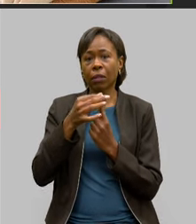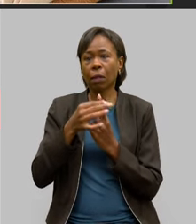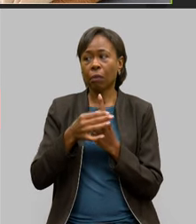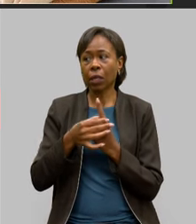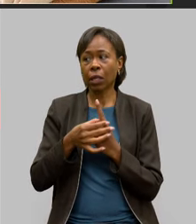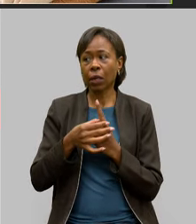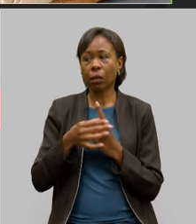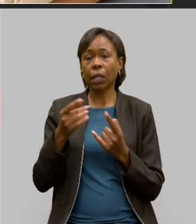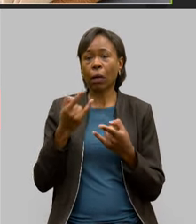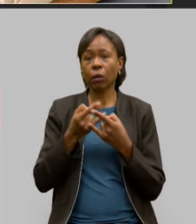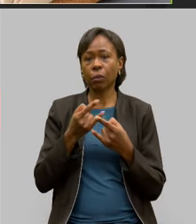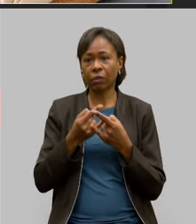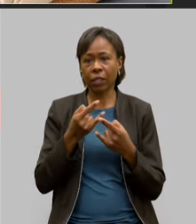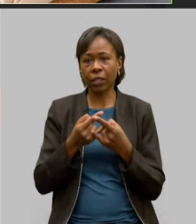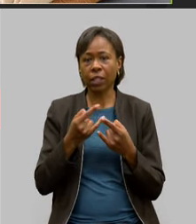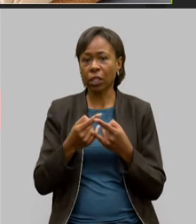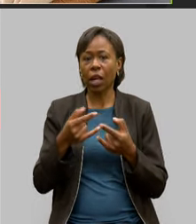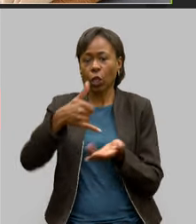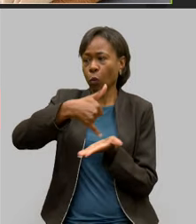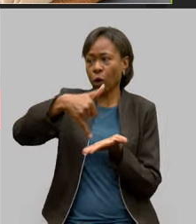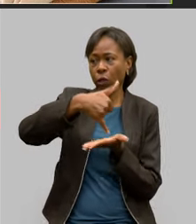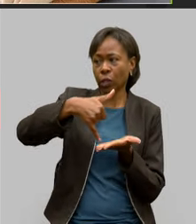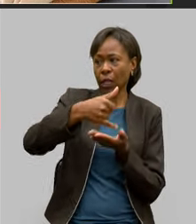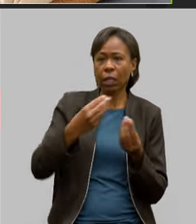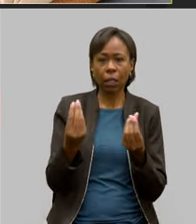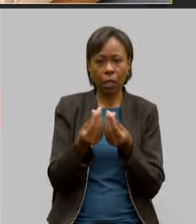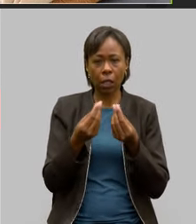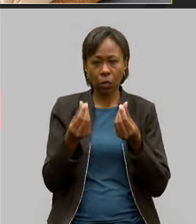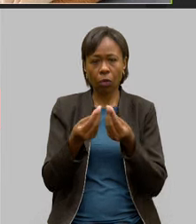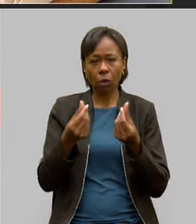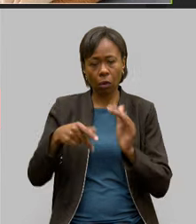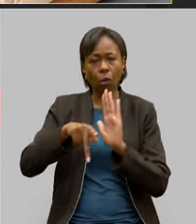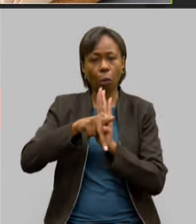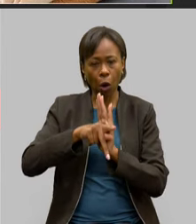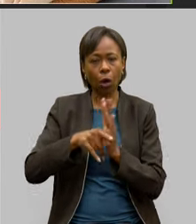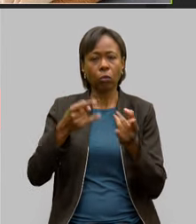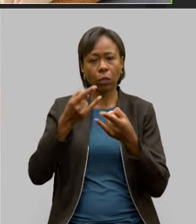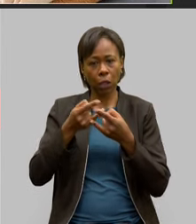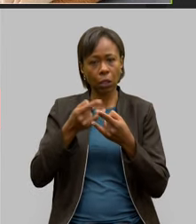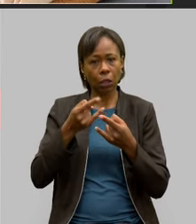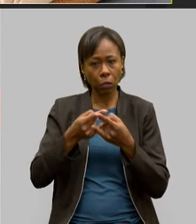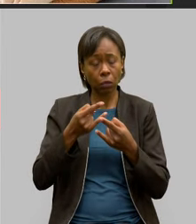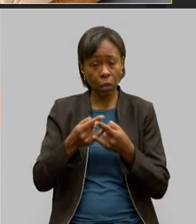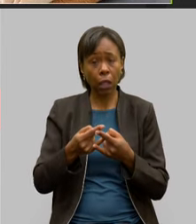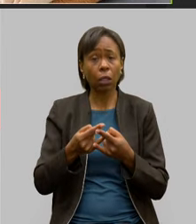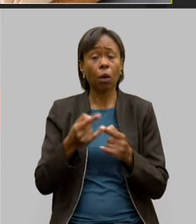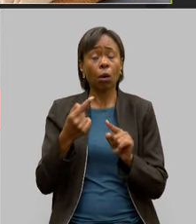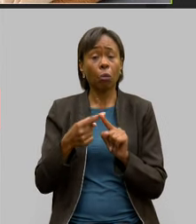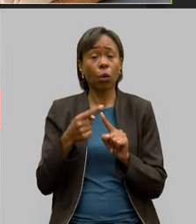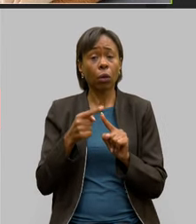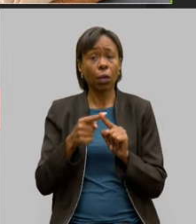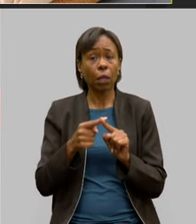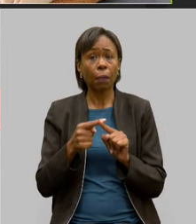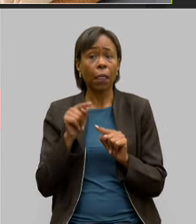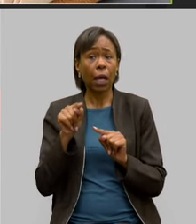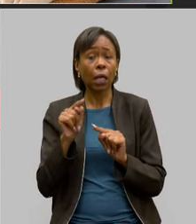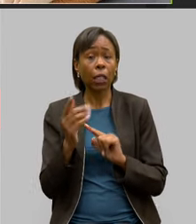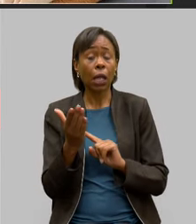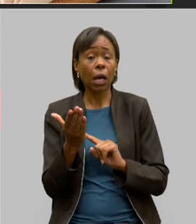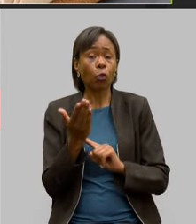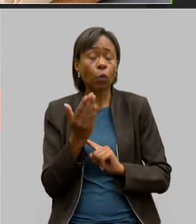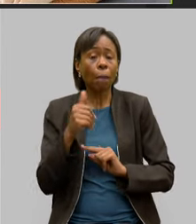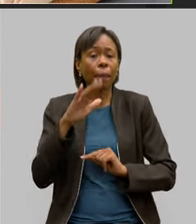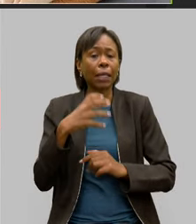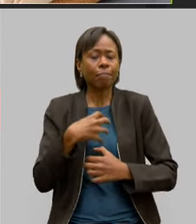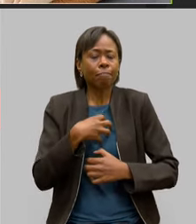cientificamente mas acredita-se que esse óleo aumente a inervação e automaticamente a